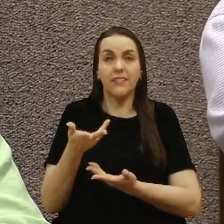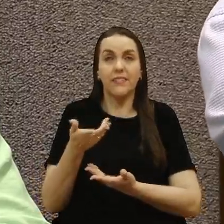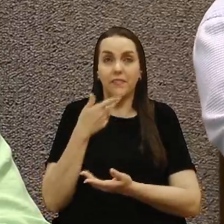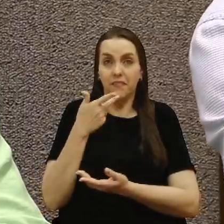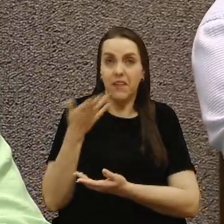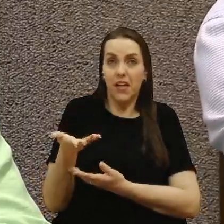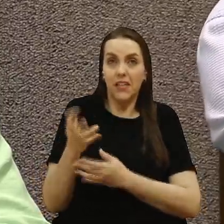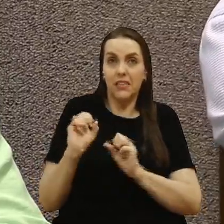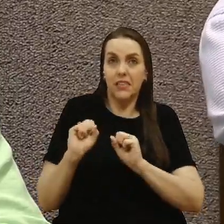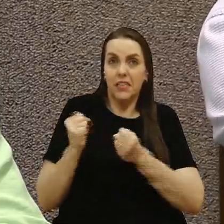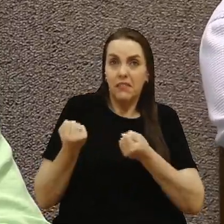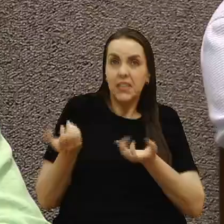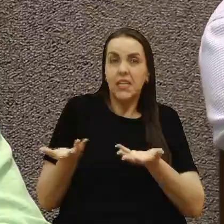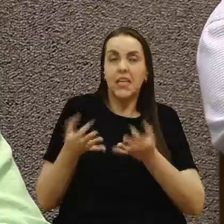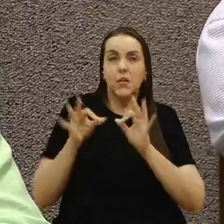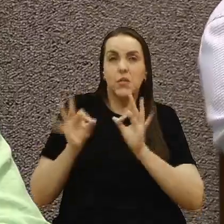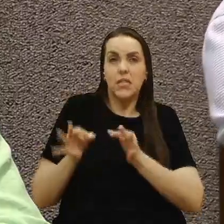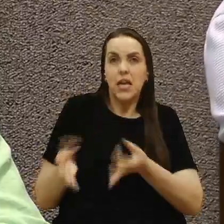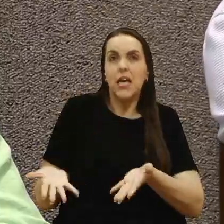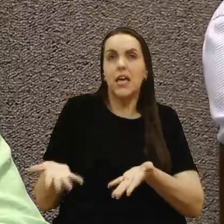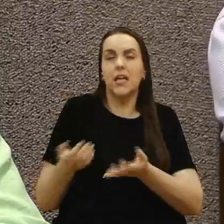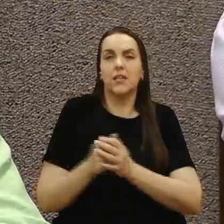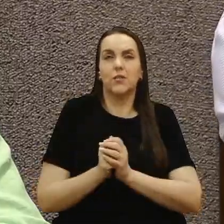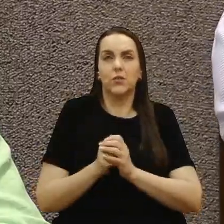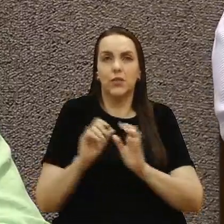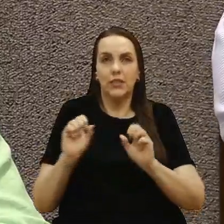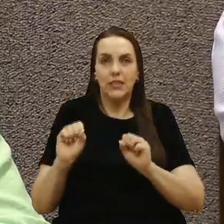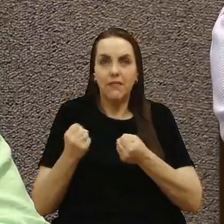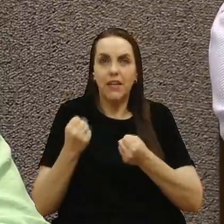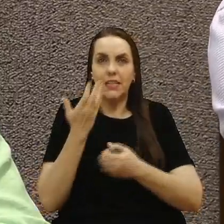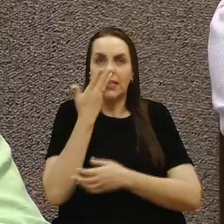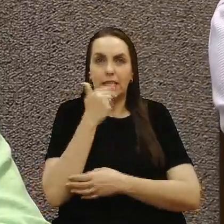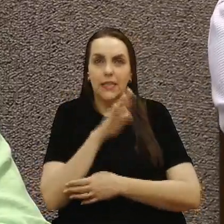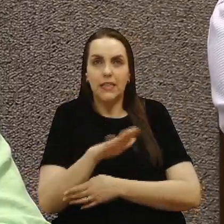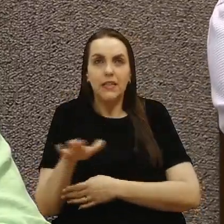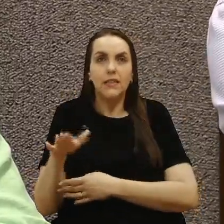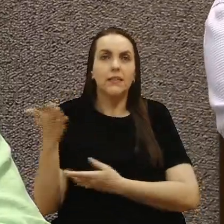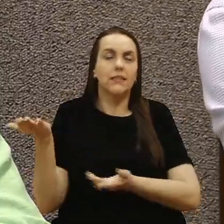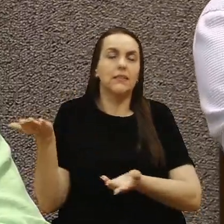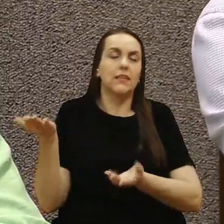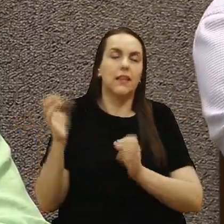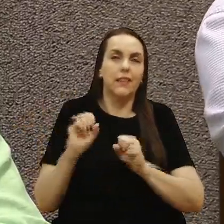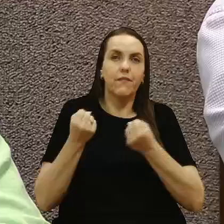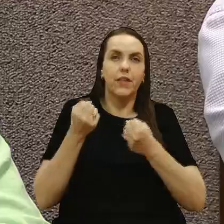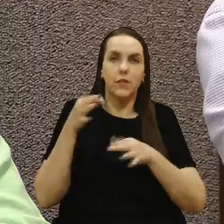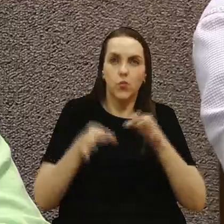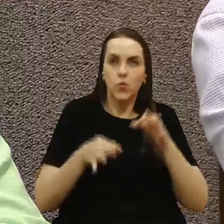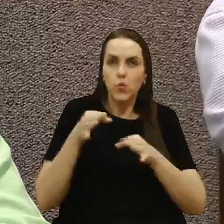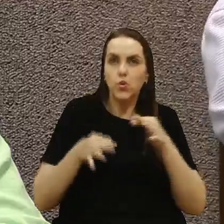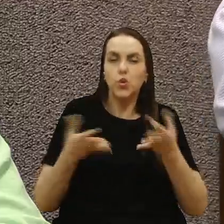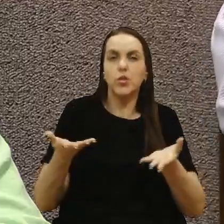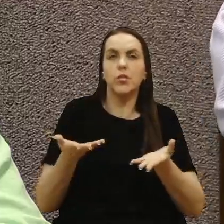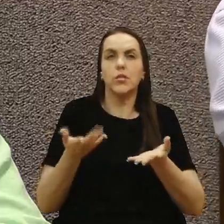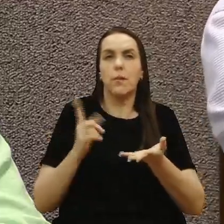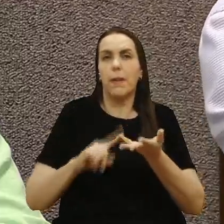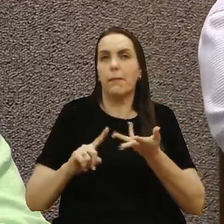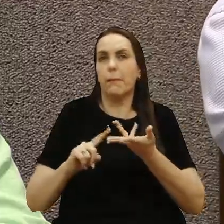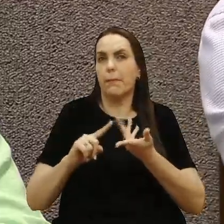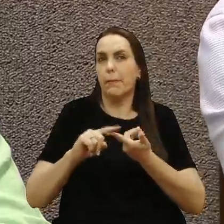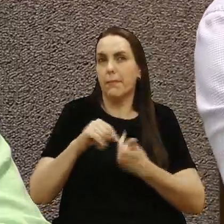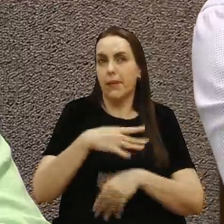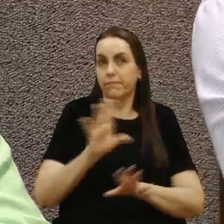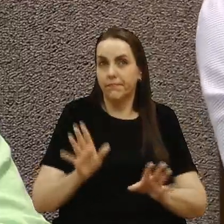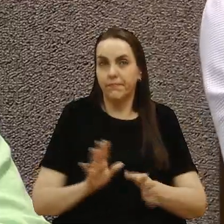né, defender o que é certo, defender as crianças, defender a justiça, não sei o quê, piriri